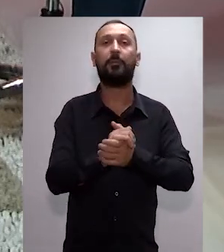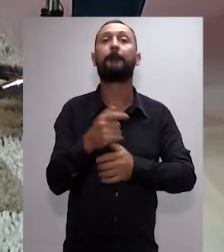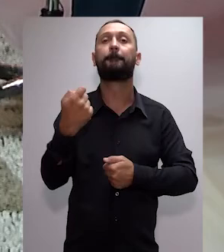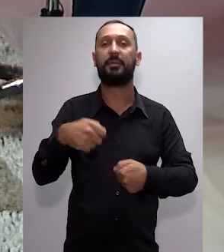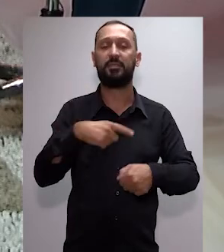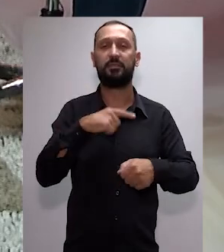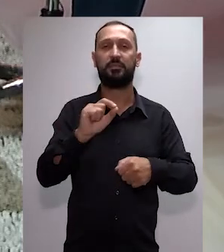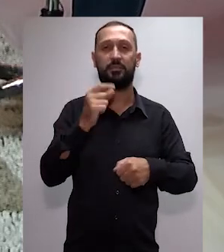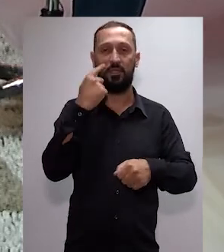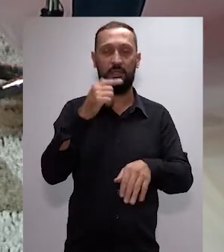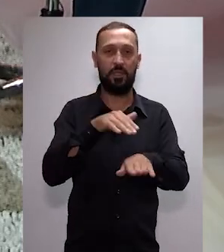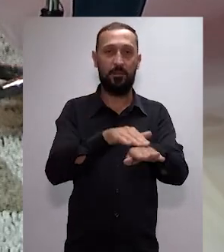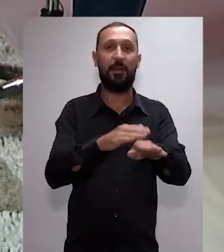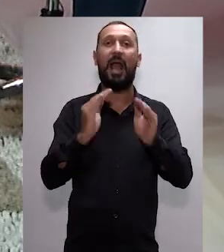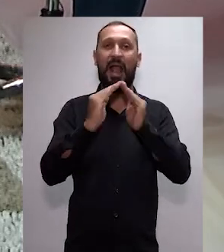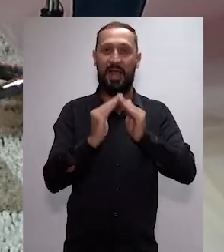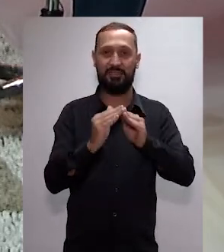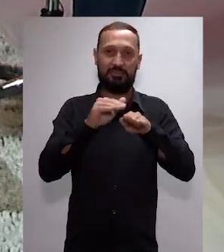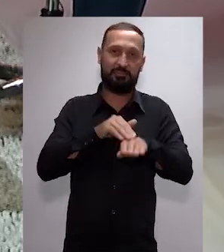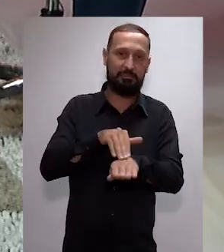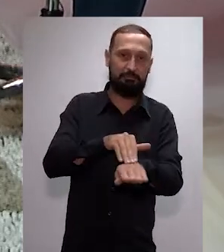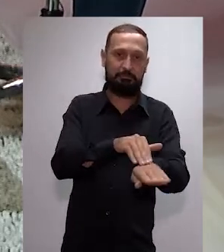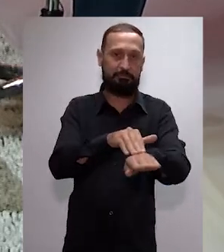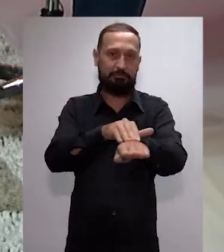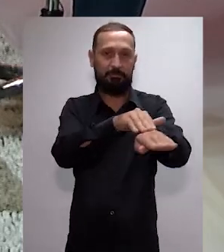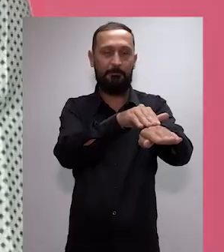Sim, Areta, exige sim. O motorhome,